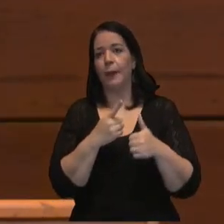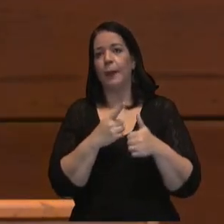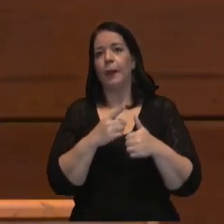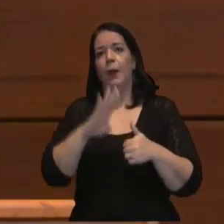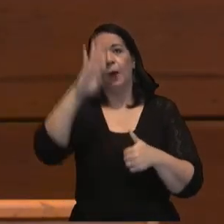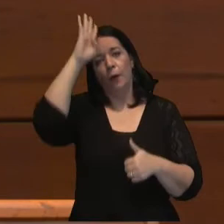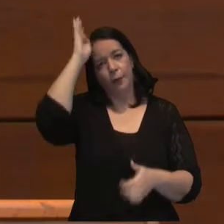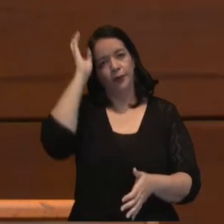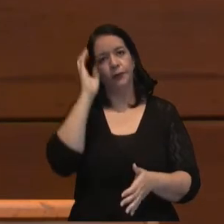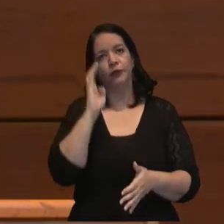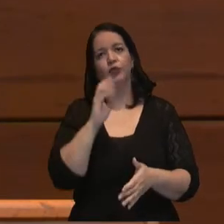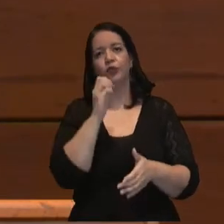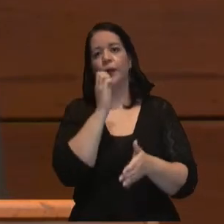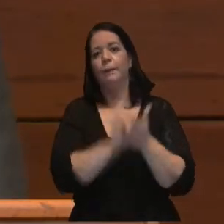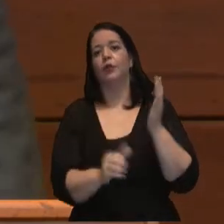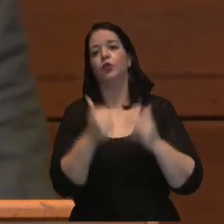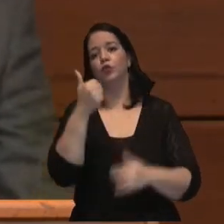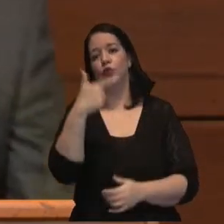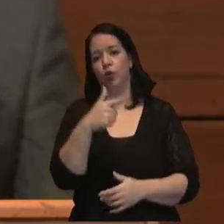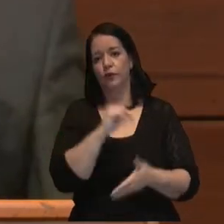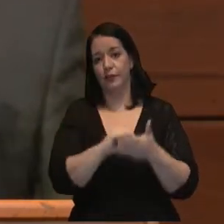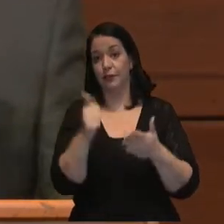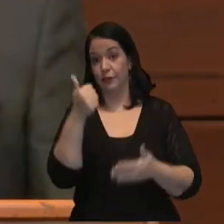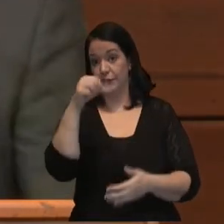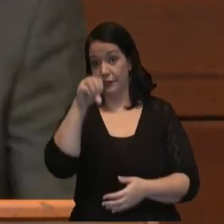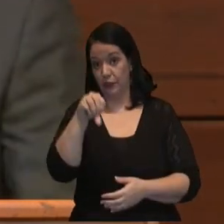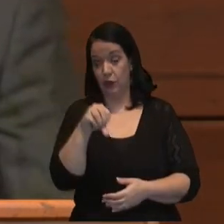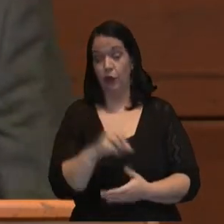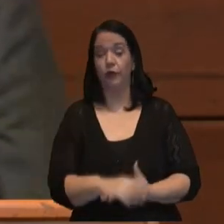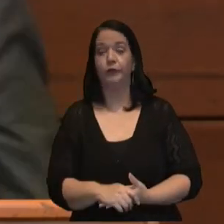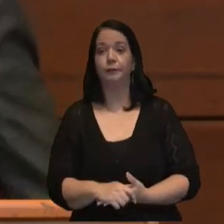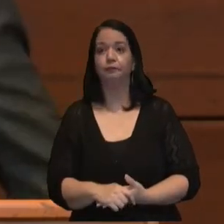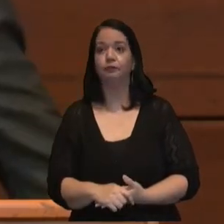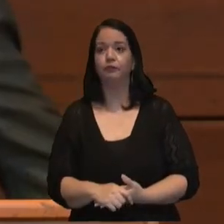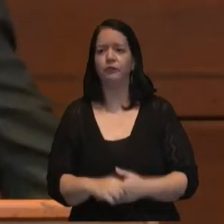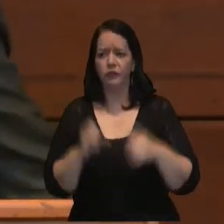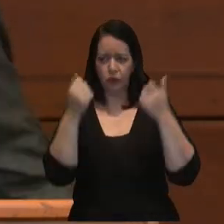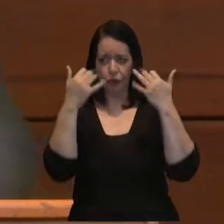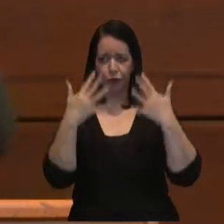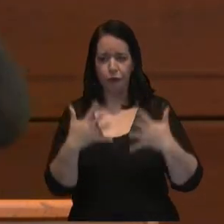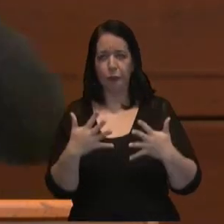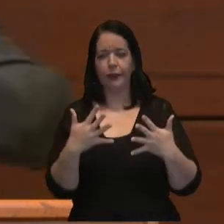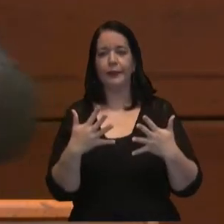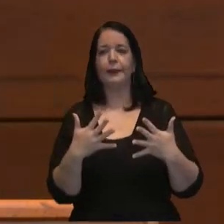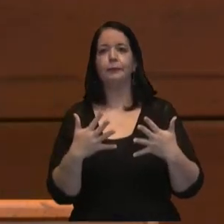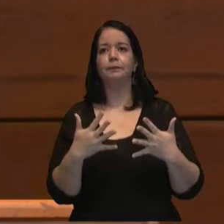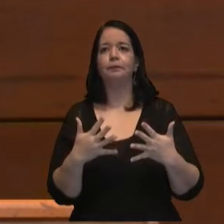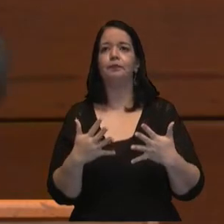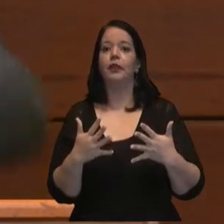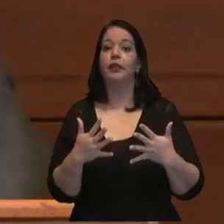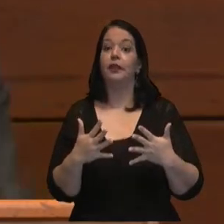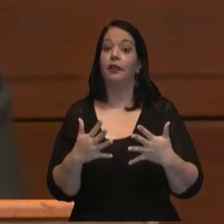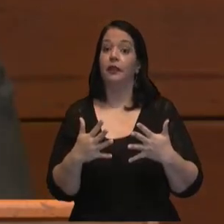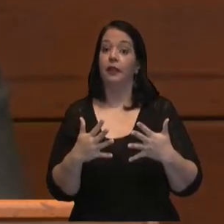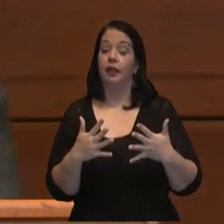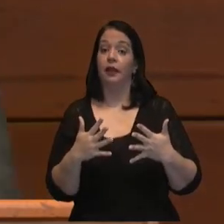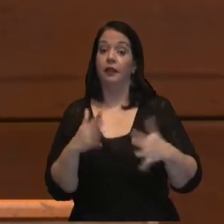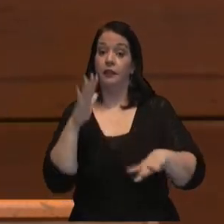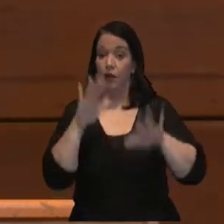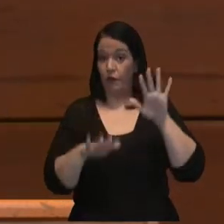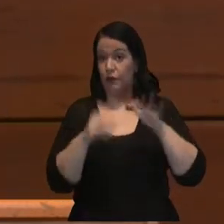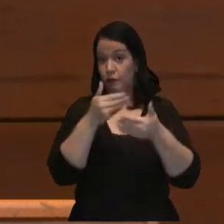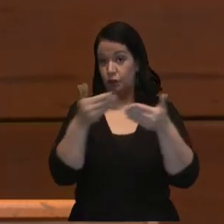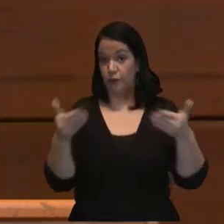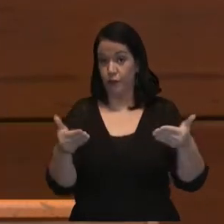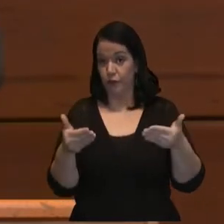12, 19 ainda diz o seguinte: talvez você esteja num momento de um desejo muito grande de vingar-se,